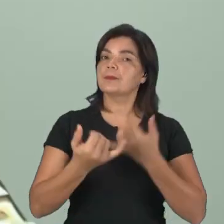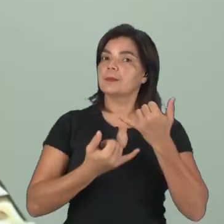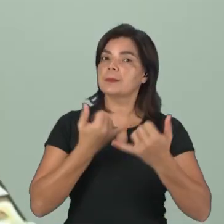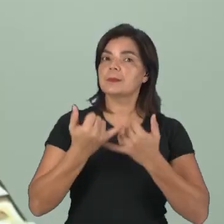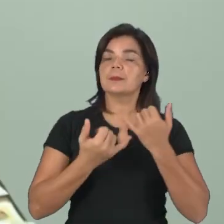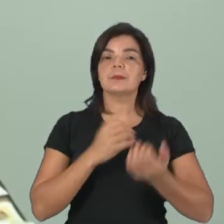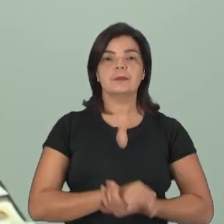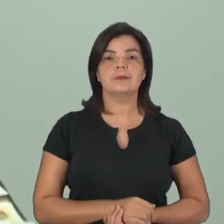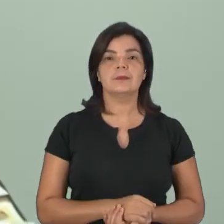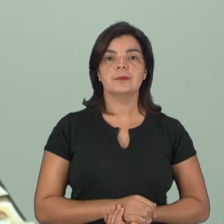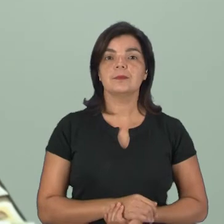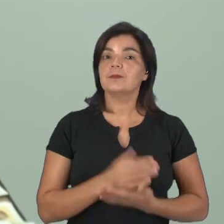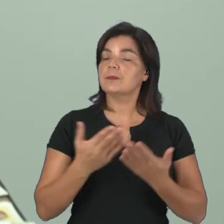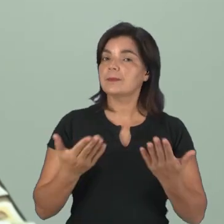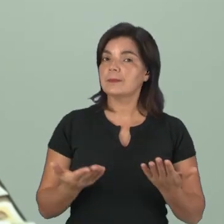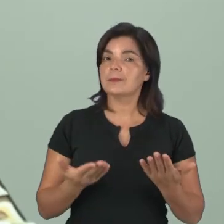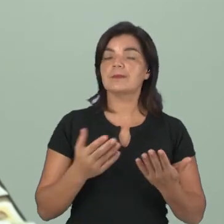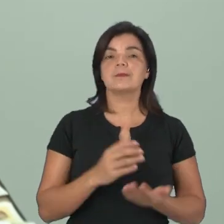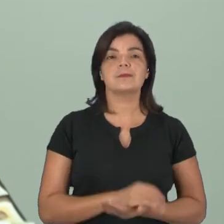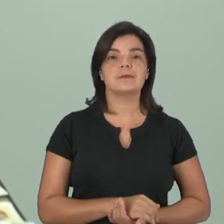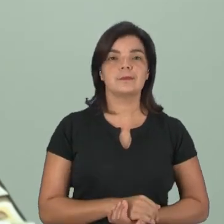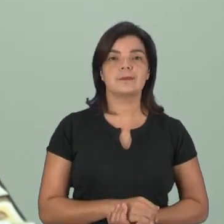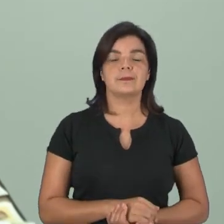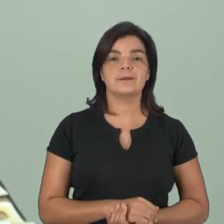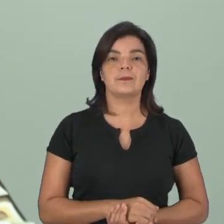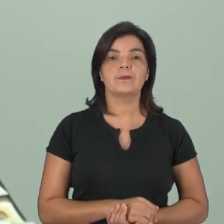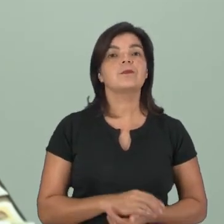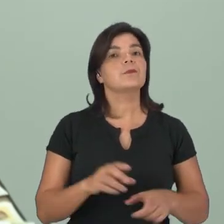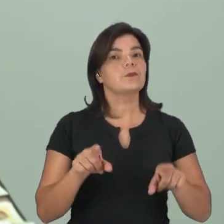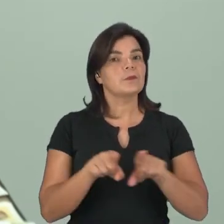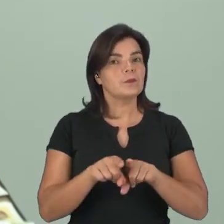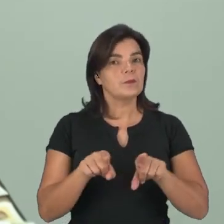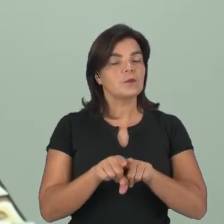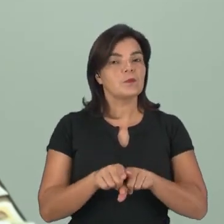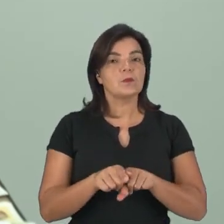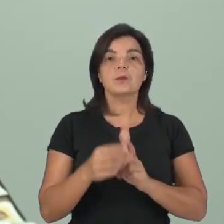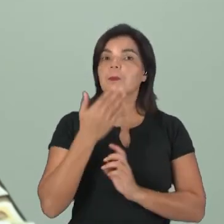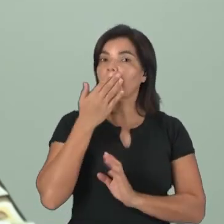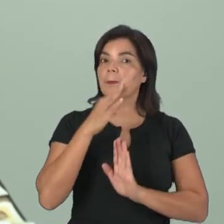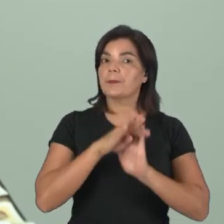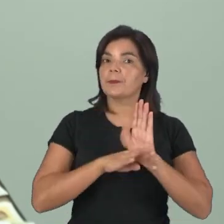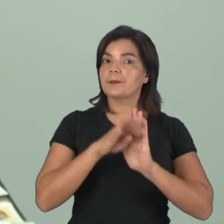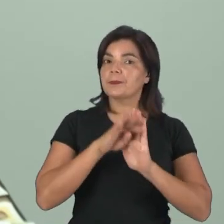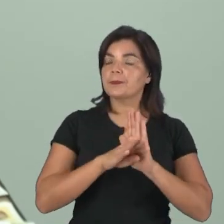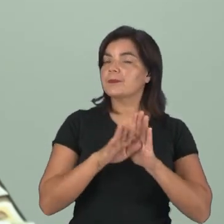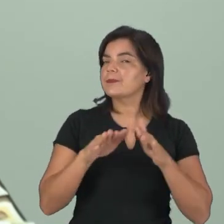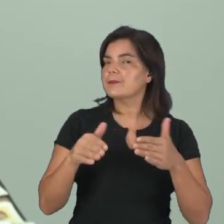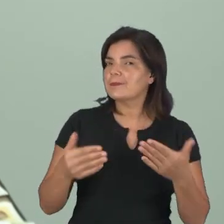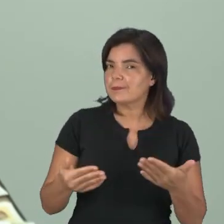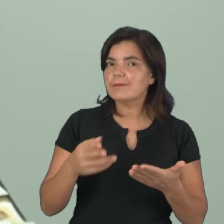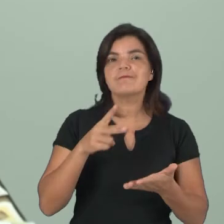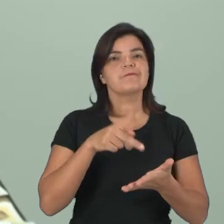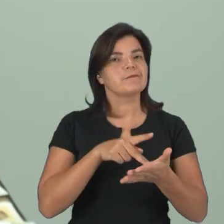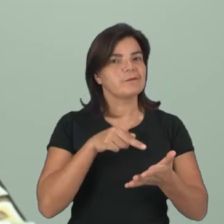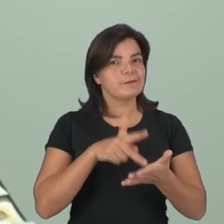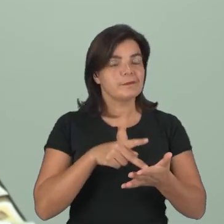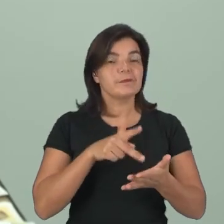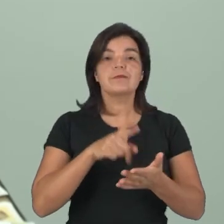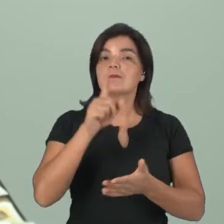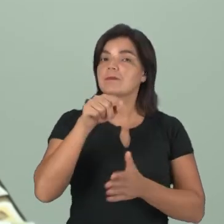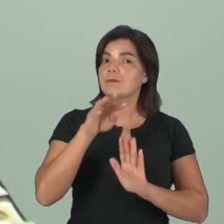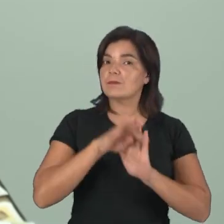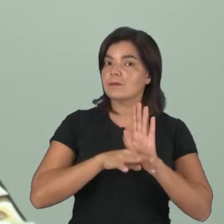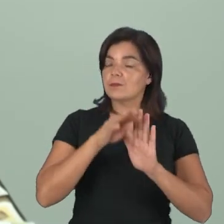jogo bom então e aqui também nós temos um tipo de texto Isso mesmo